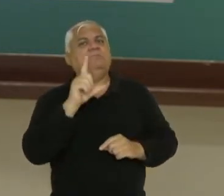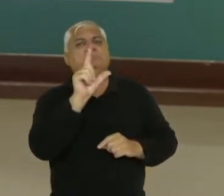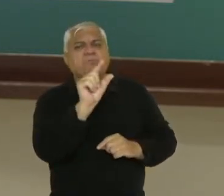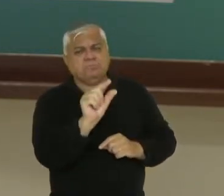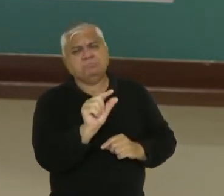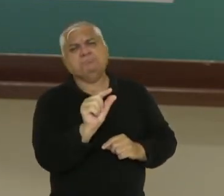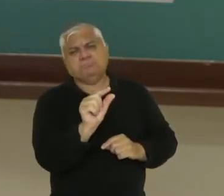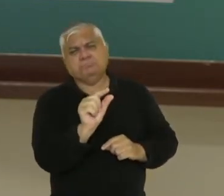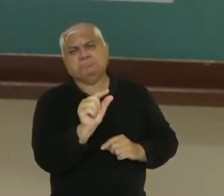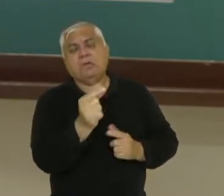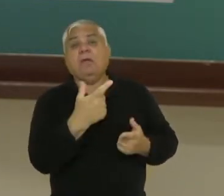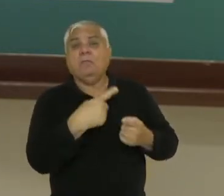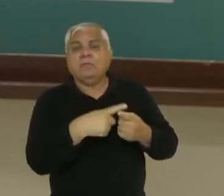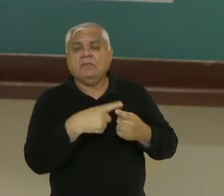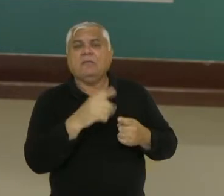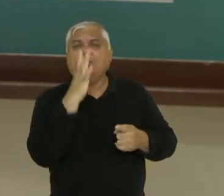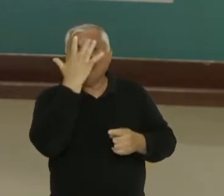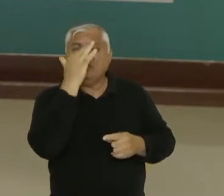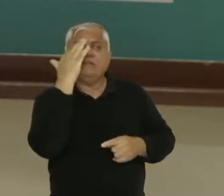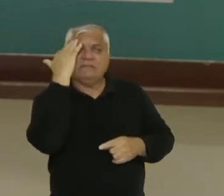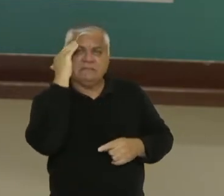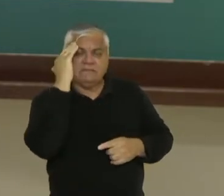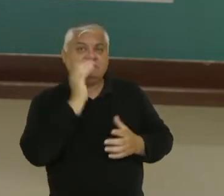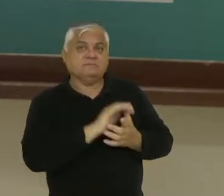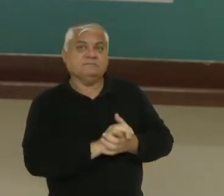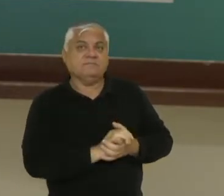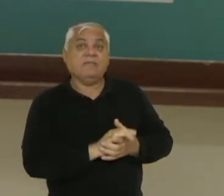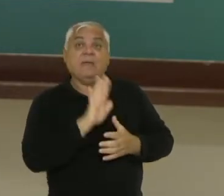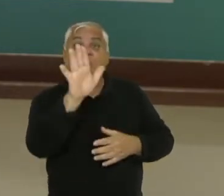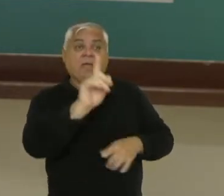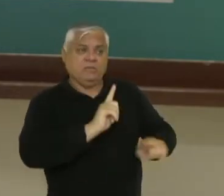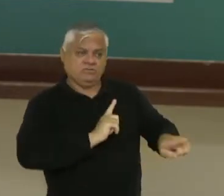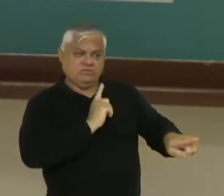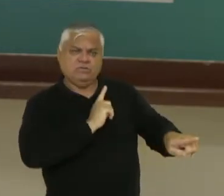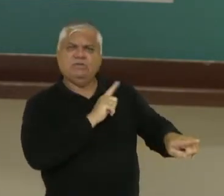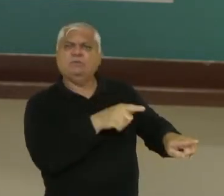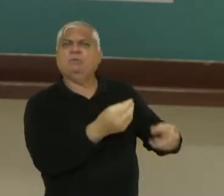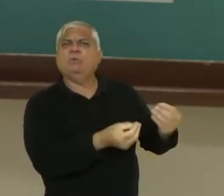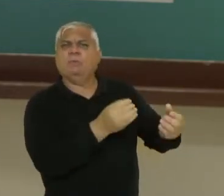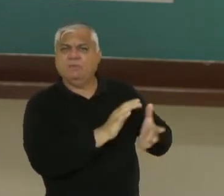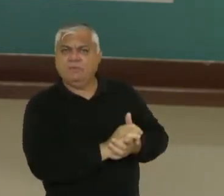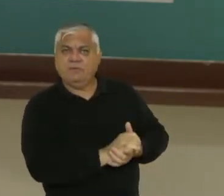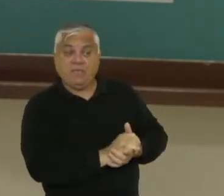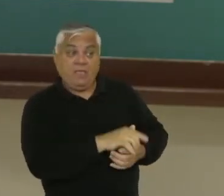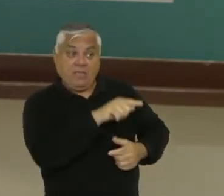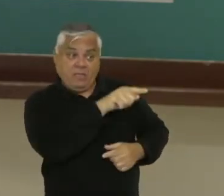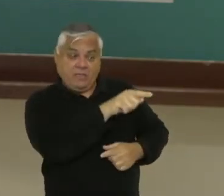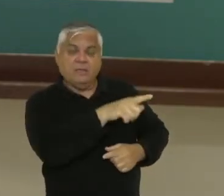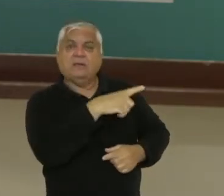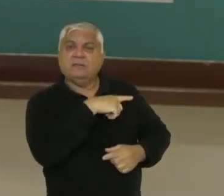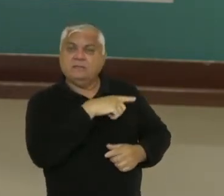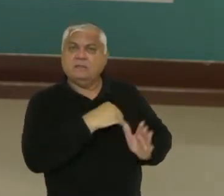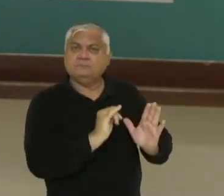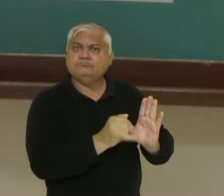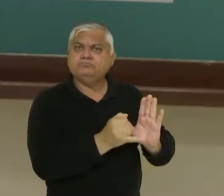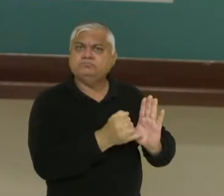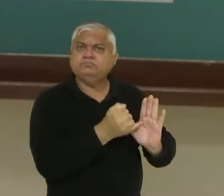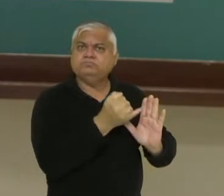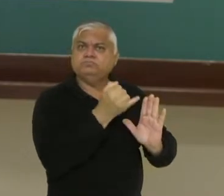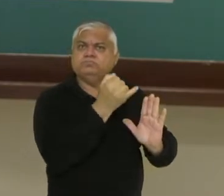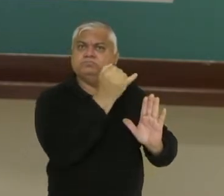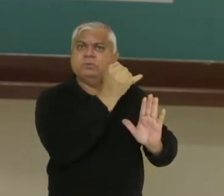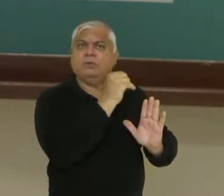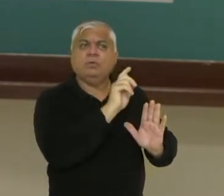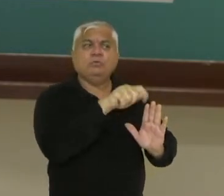menor, porque as pessoas compreendem a respeito. E esse gestor, qual a vantagem dele? Ele vai ter um rendimento